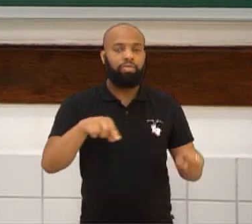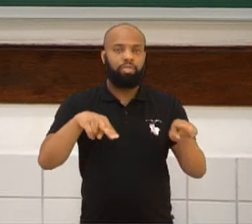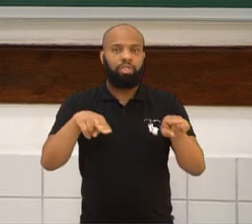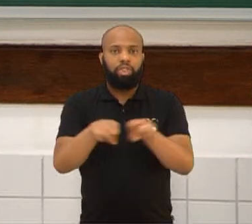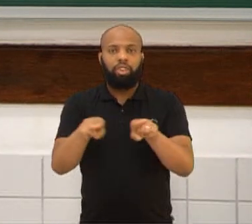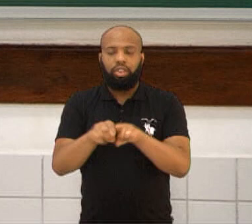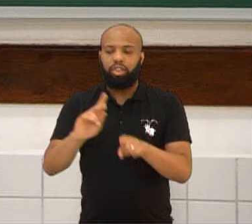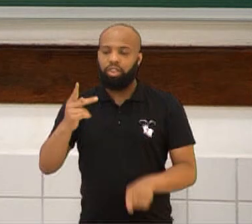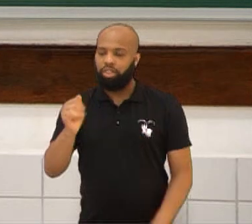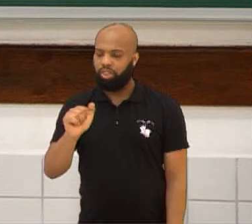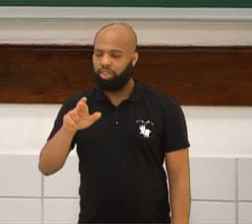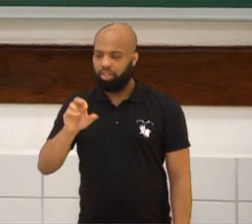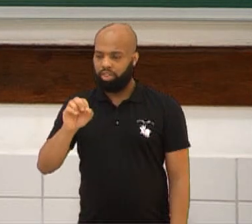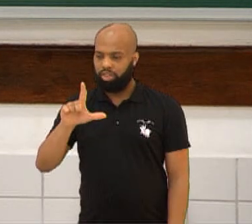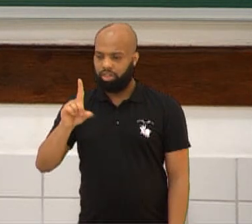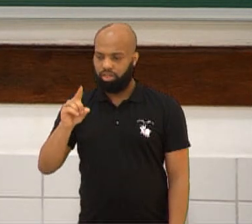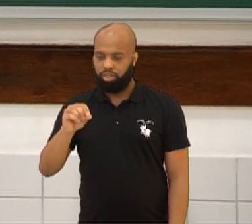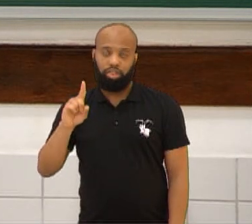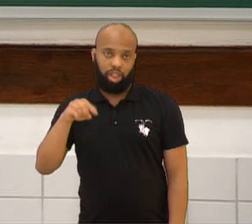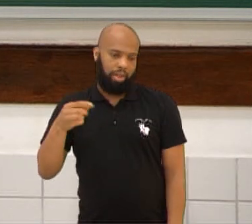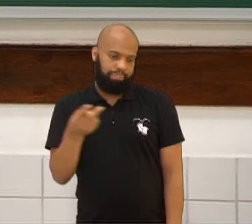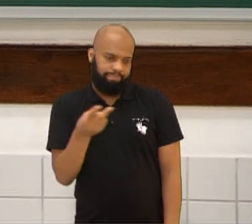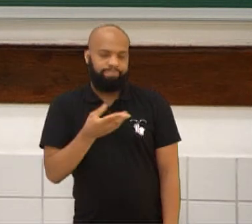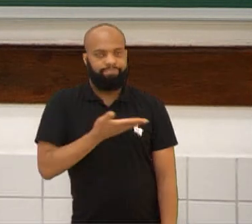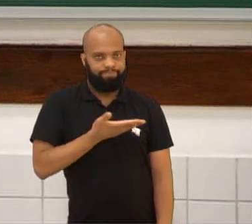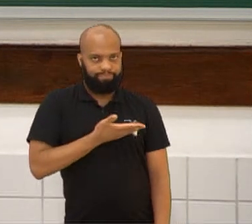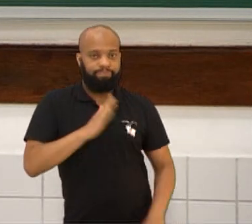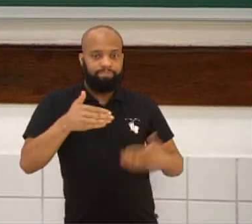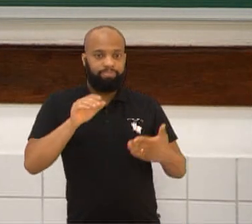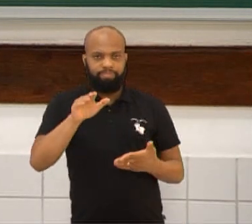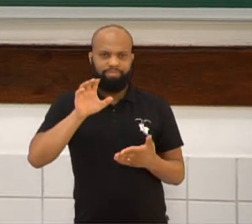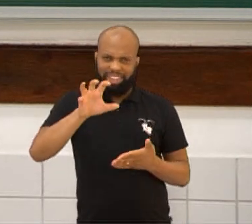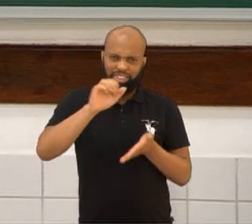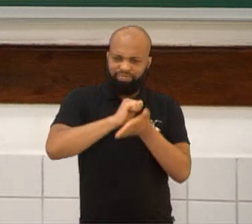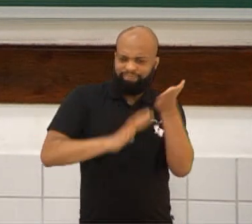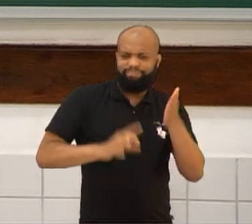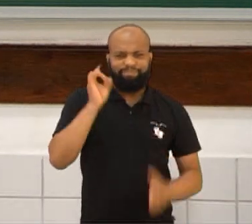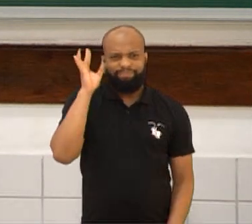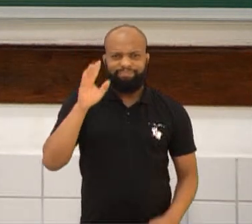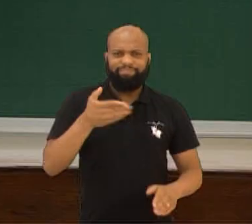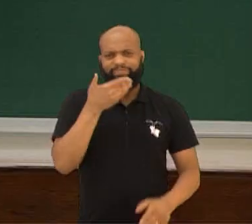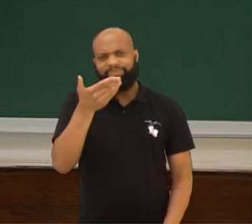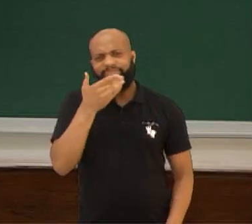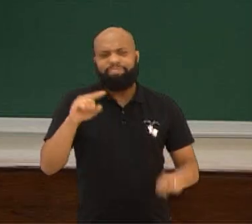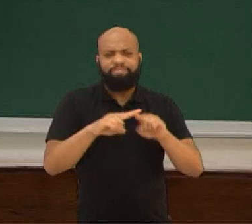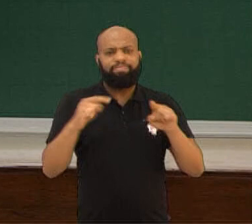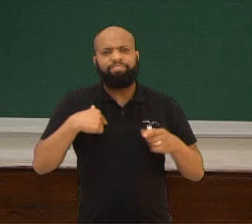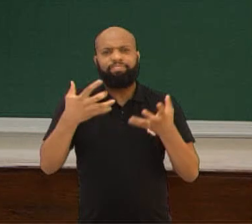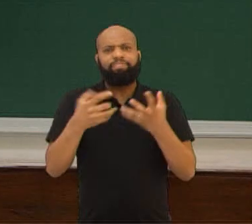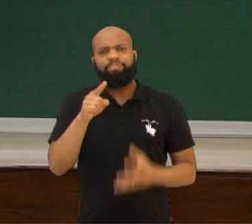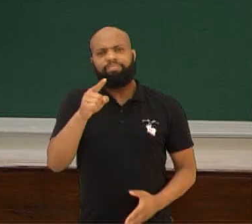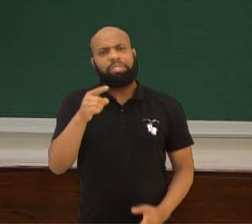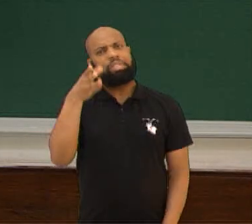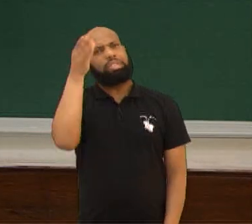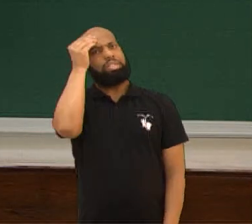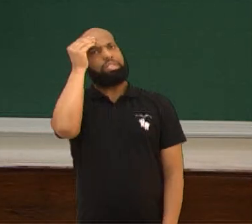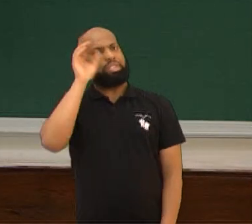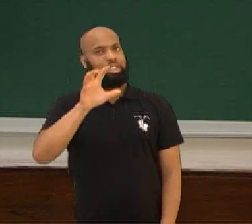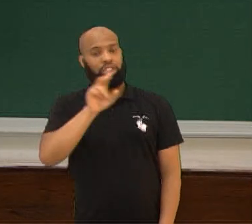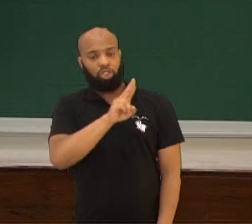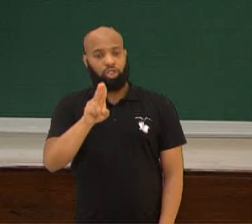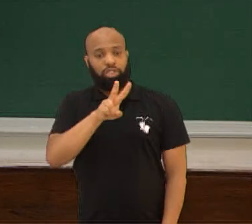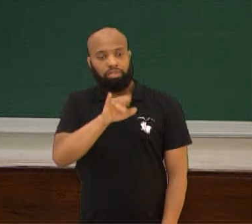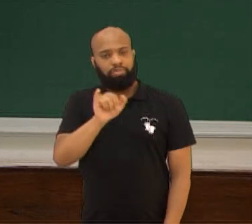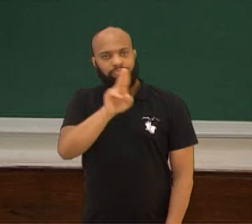o amiguinho do Calvin. Ok, pessoal? Esse exercício é muito simples, mas eu quero que você guarde esses nomes, porque nós